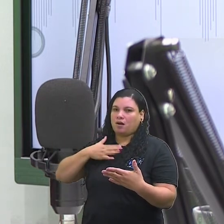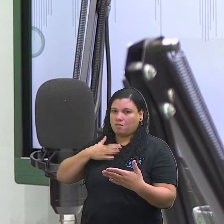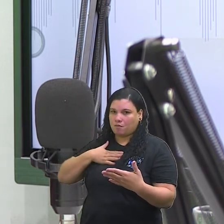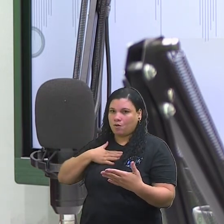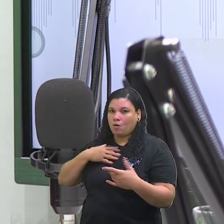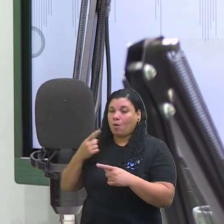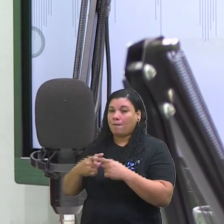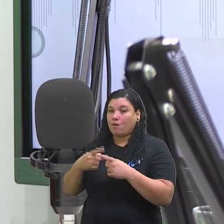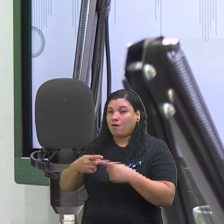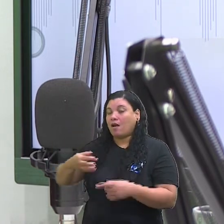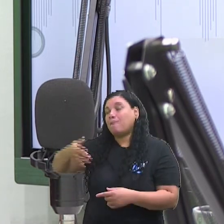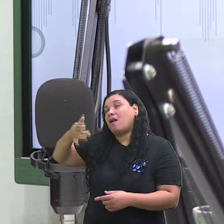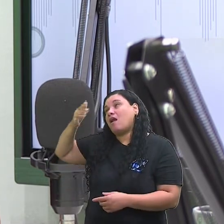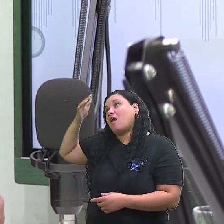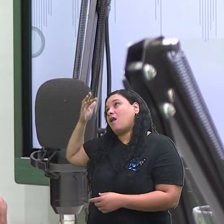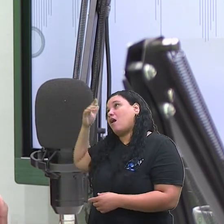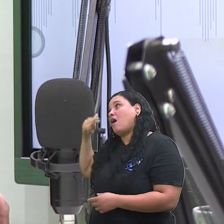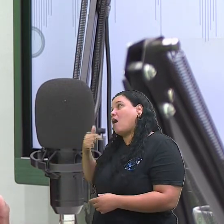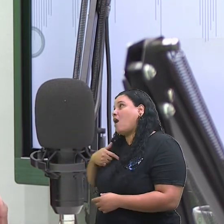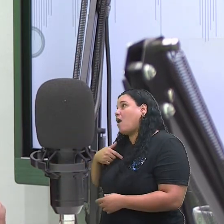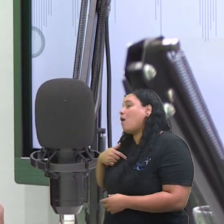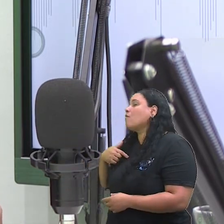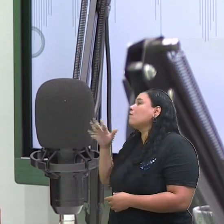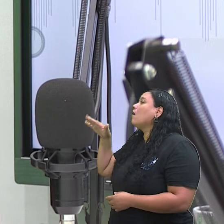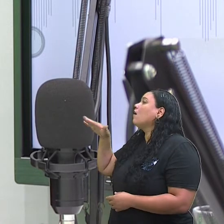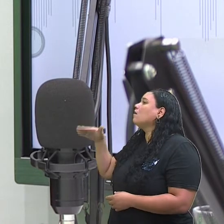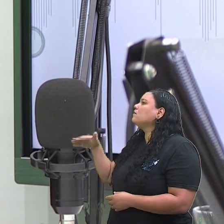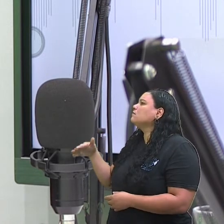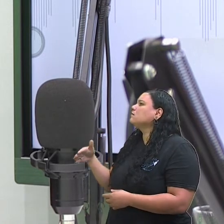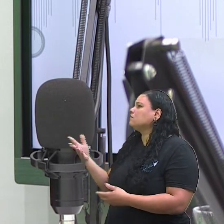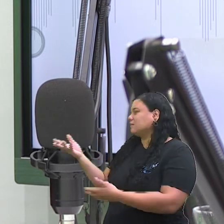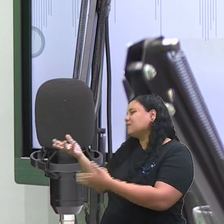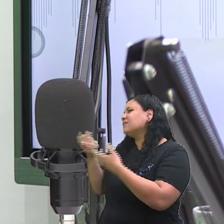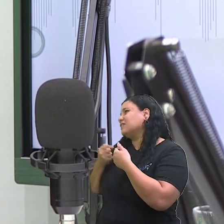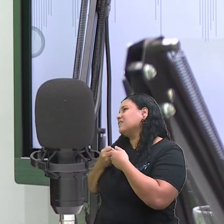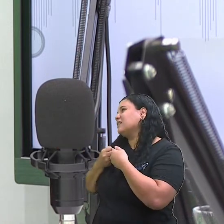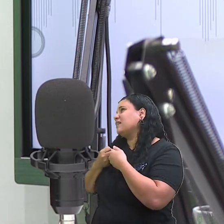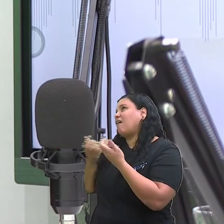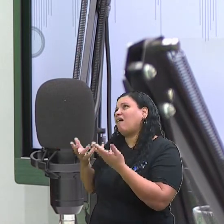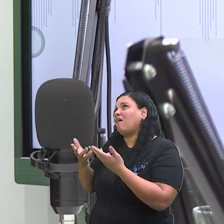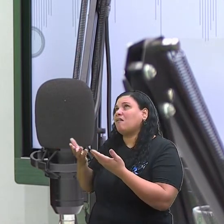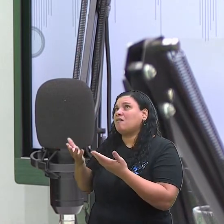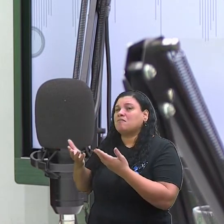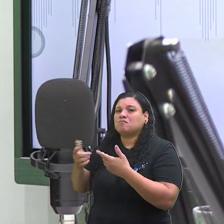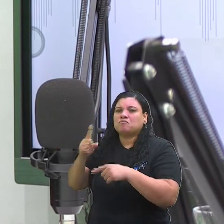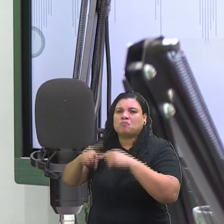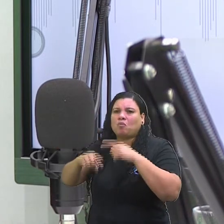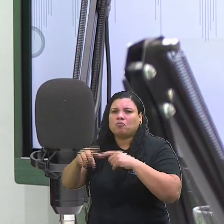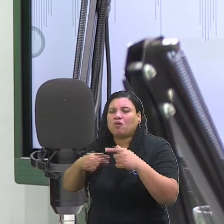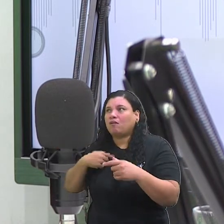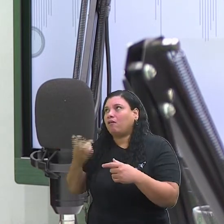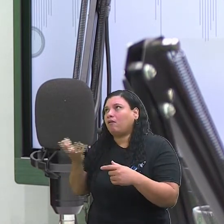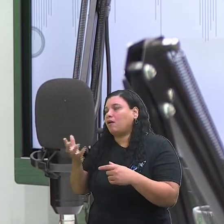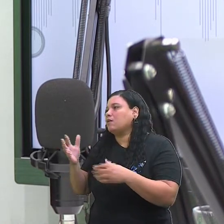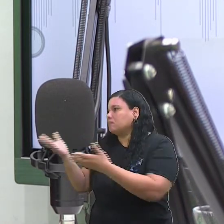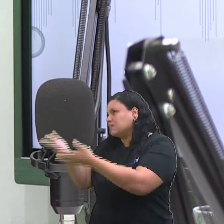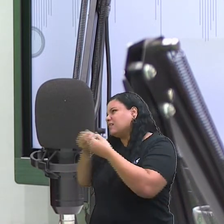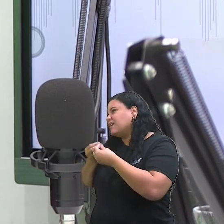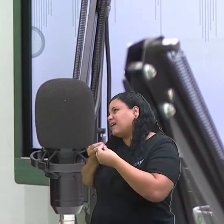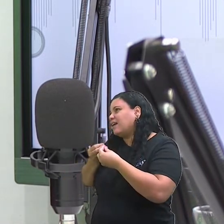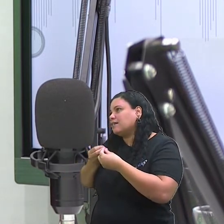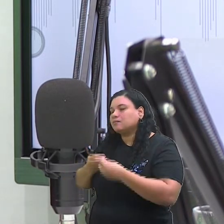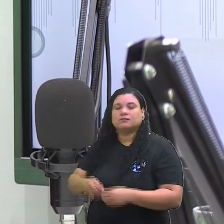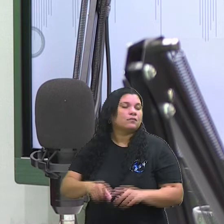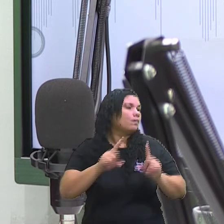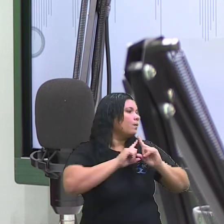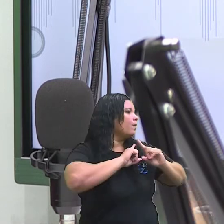me aborreci. Hoje, fazendo uma retrospectiva de minha vida, eu digo, ora, bem-aventurada foi a hora quando os meus pais me disseram